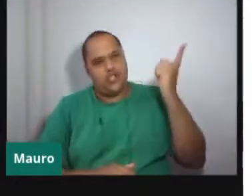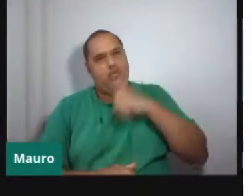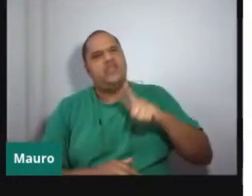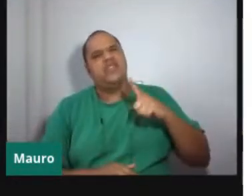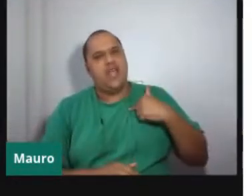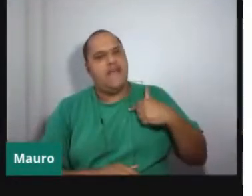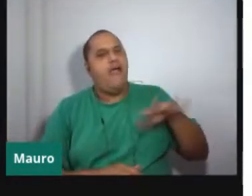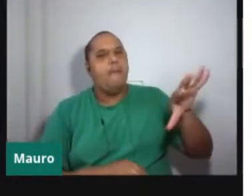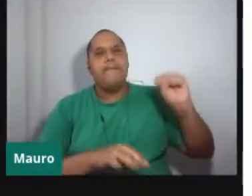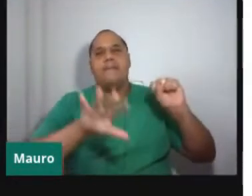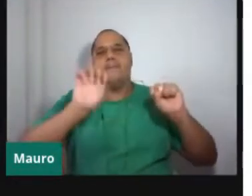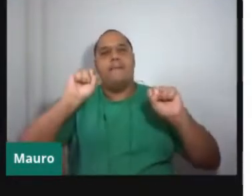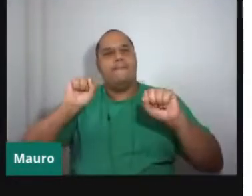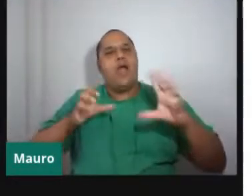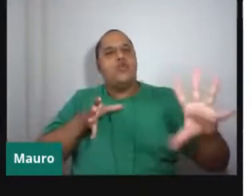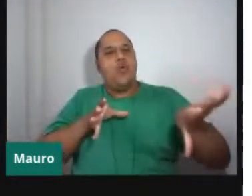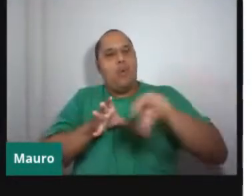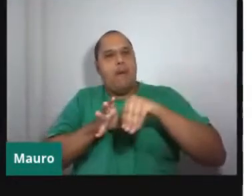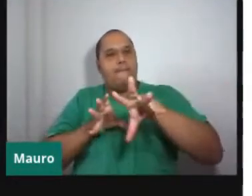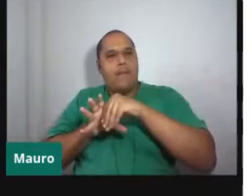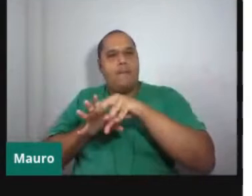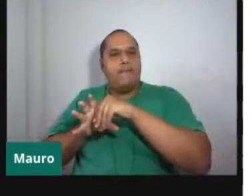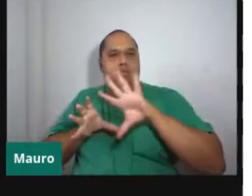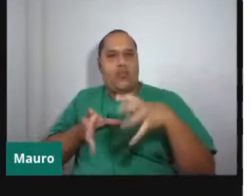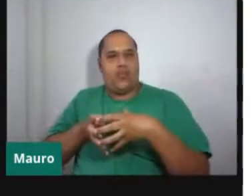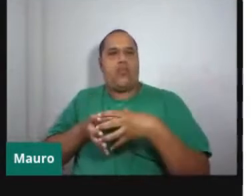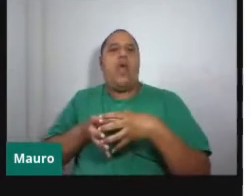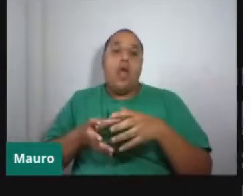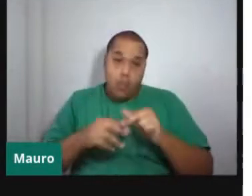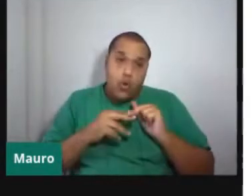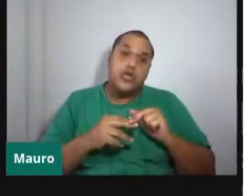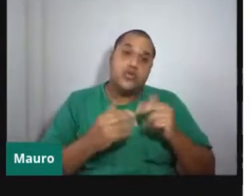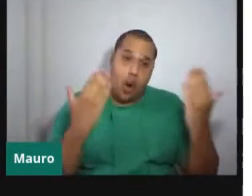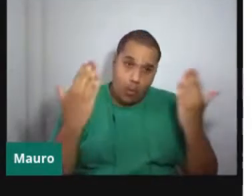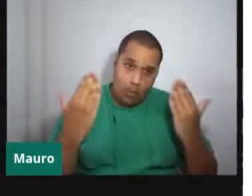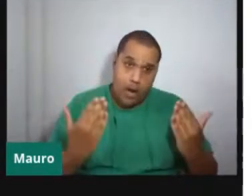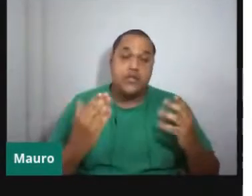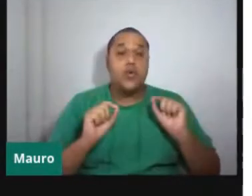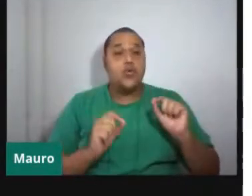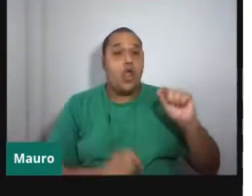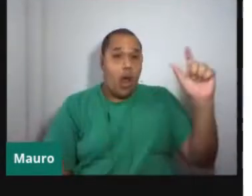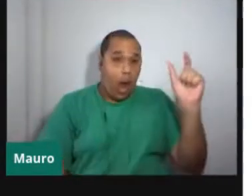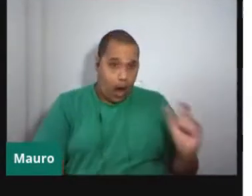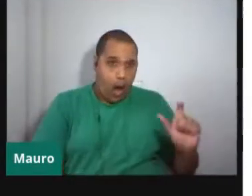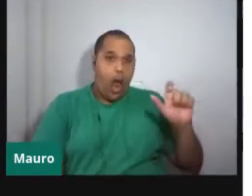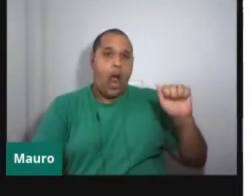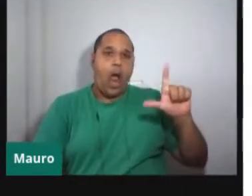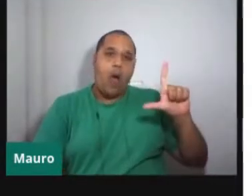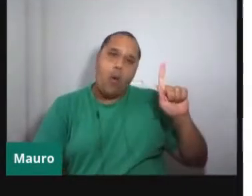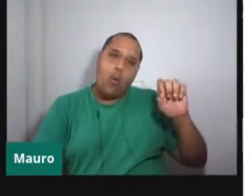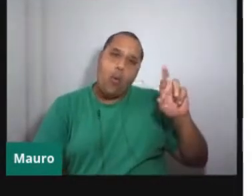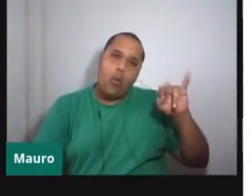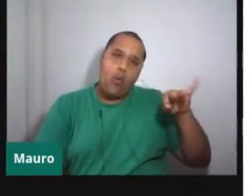aquilo é uma mesa. Então, machine learning funciona um pouco assim, você ensina o algoritmo através do fornecimento